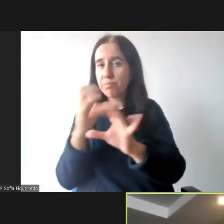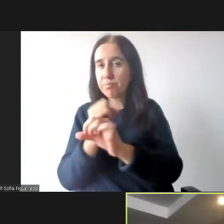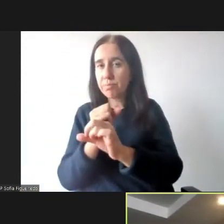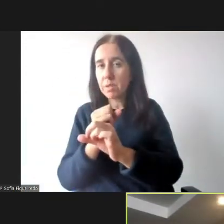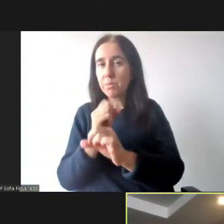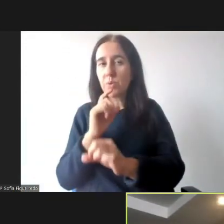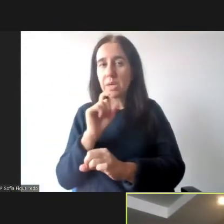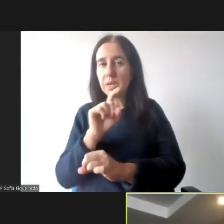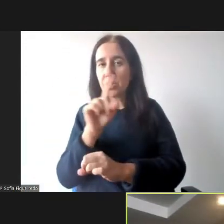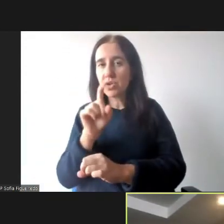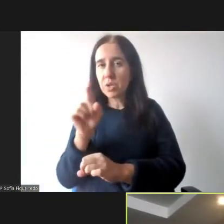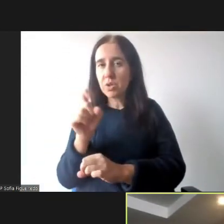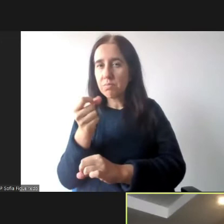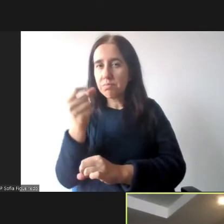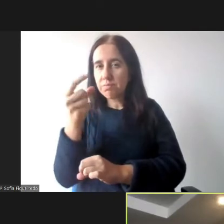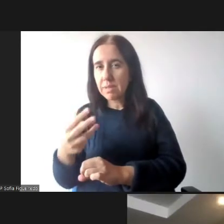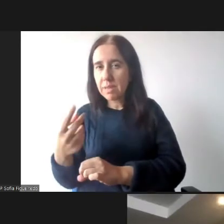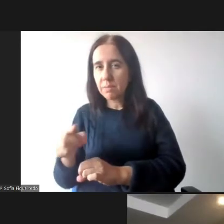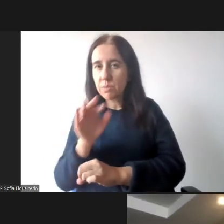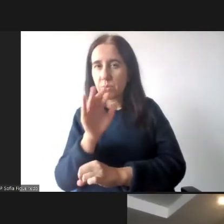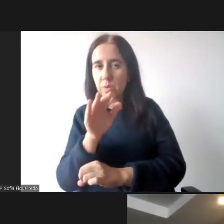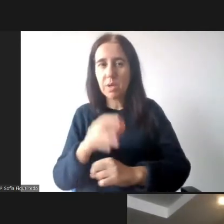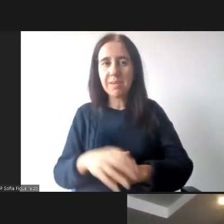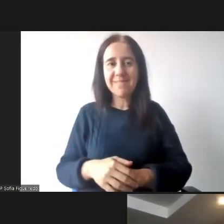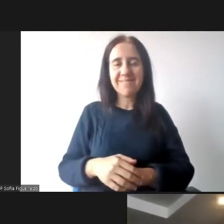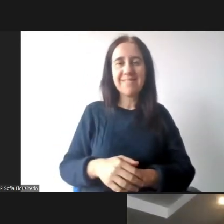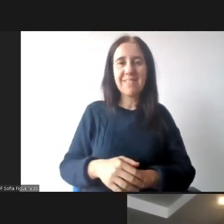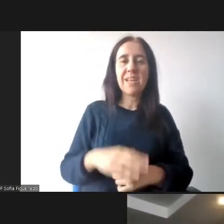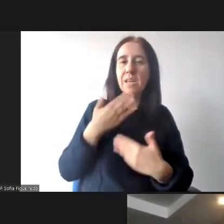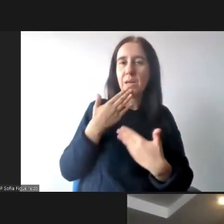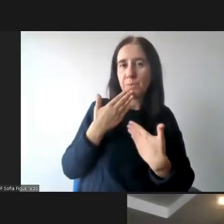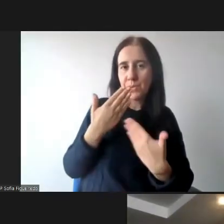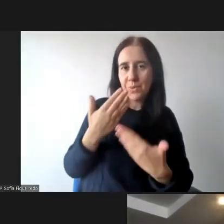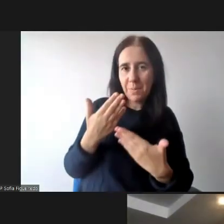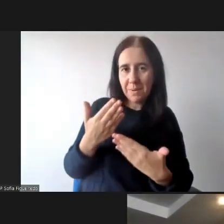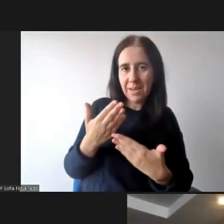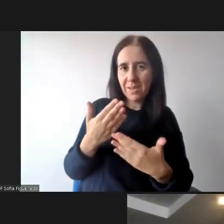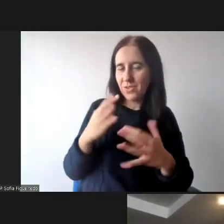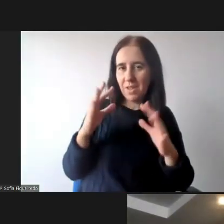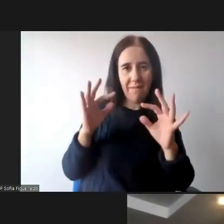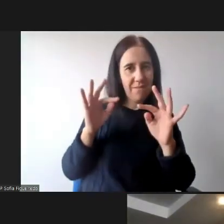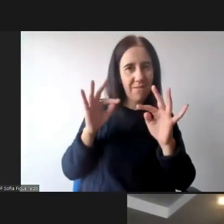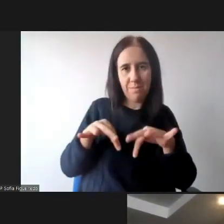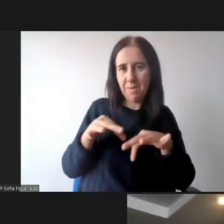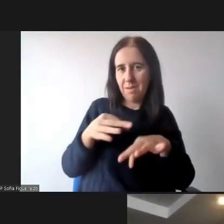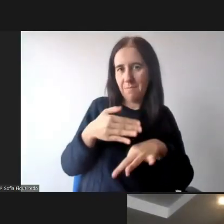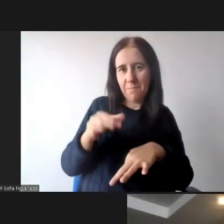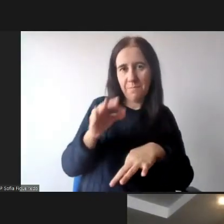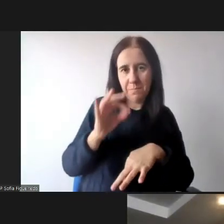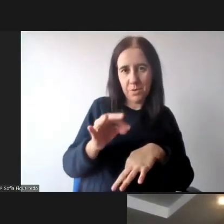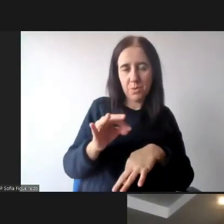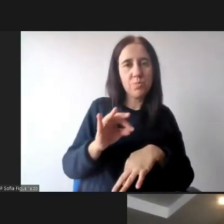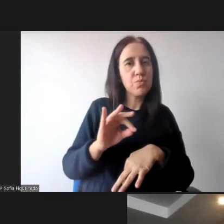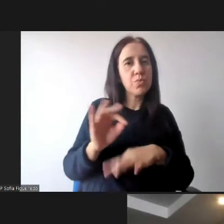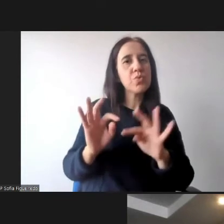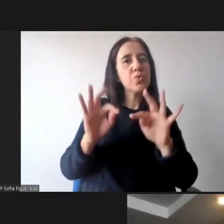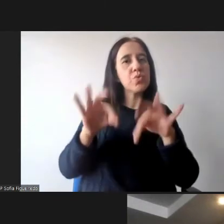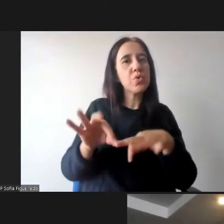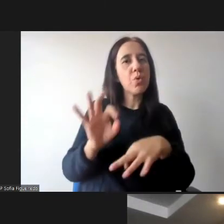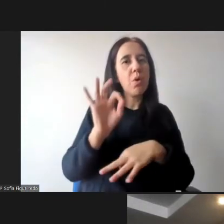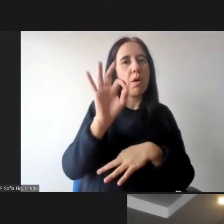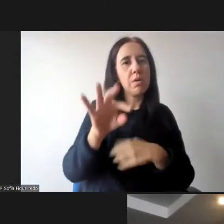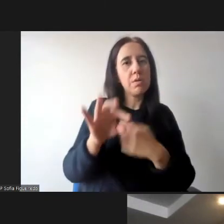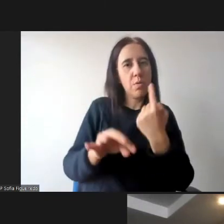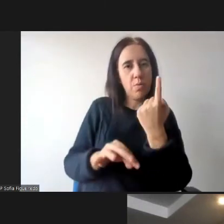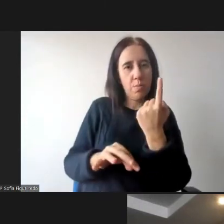colocar. E muito obrigada, estava de facto mesmo a terminar, ia terminar apenas com uma nota, que